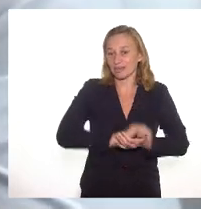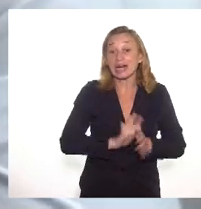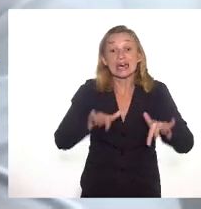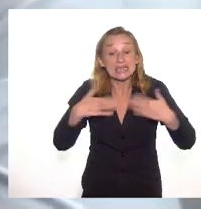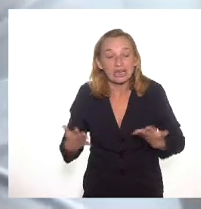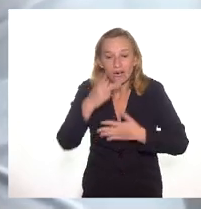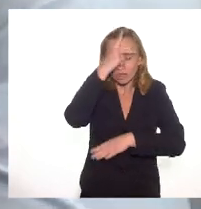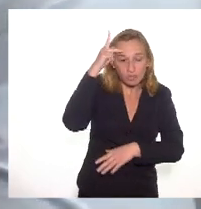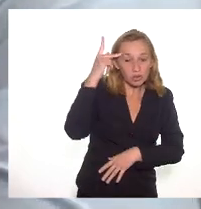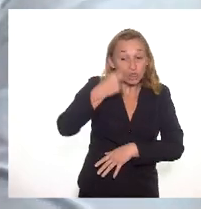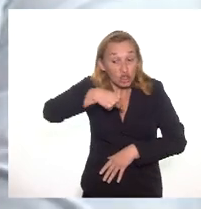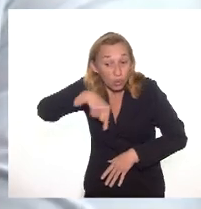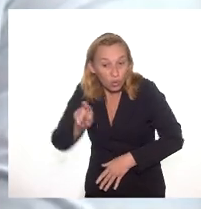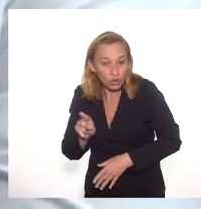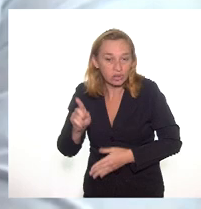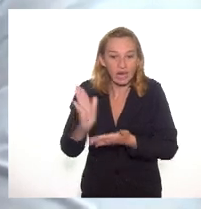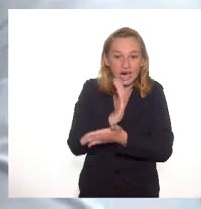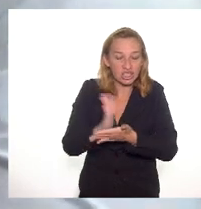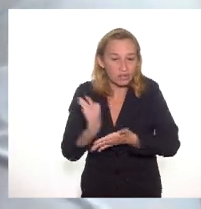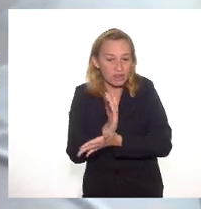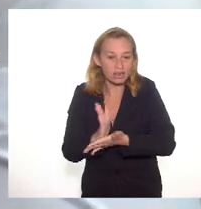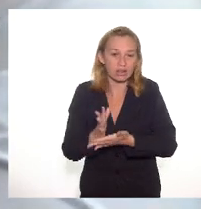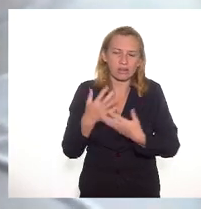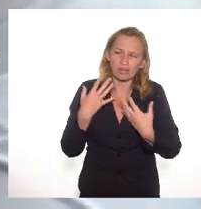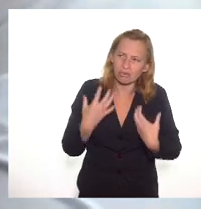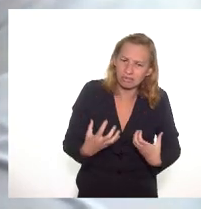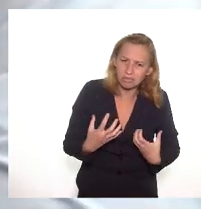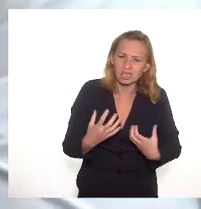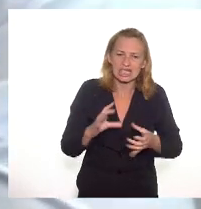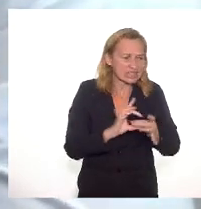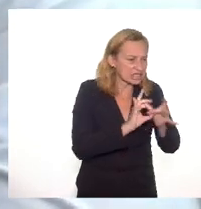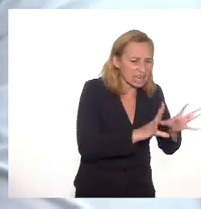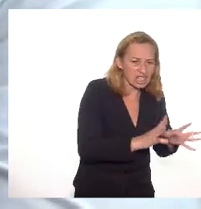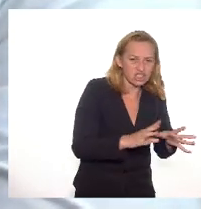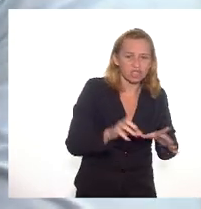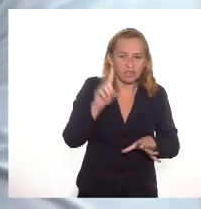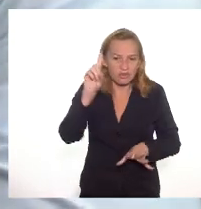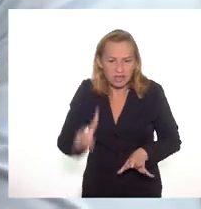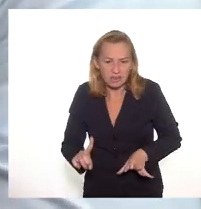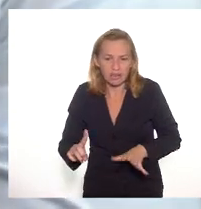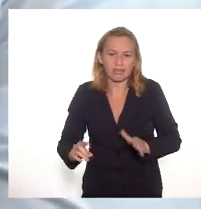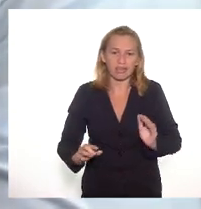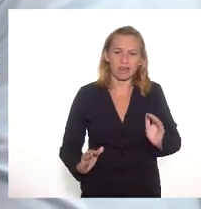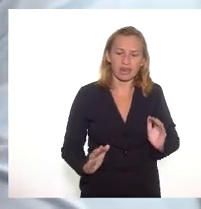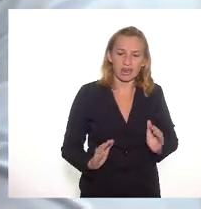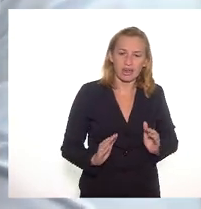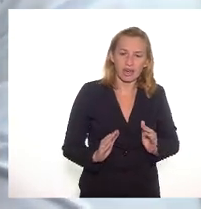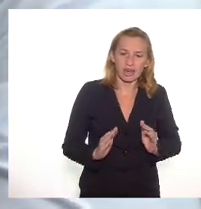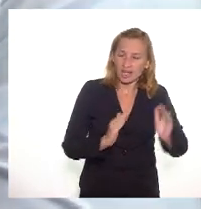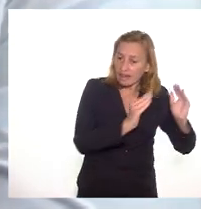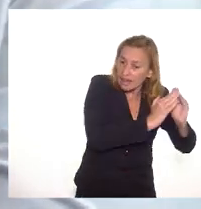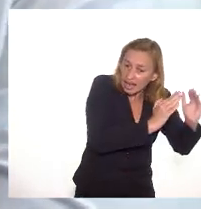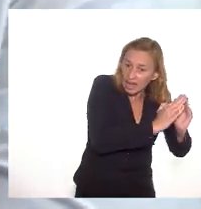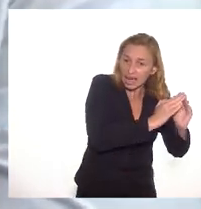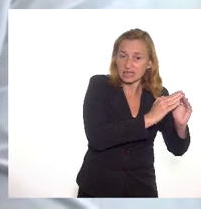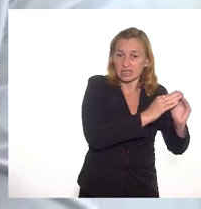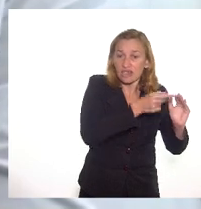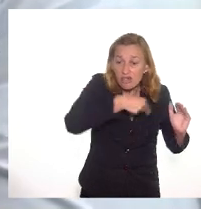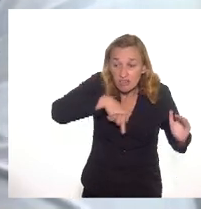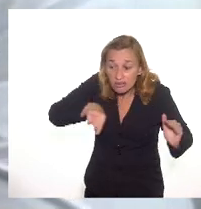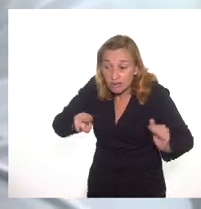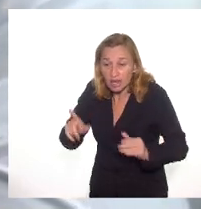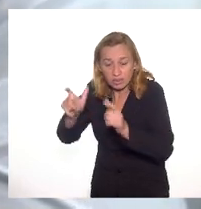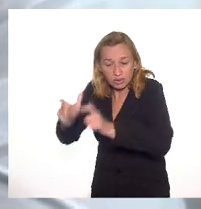as pessoas estão indo, às vezes, se desgastando, porque deixam os deficientes em casa, vão até